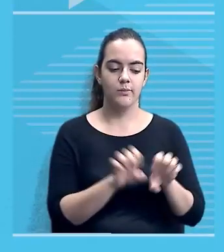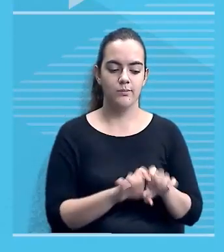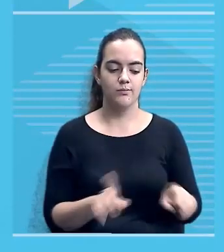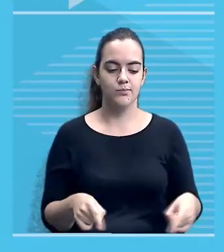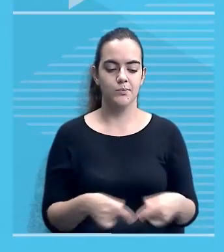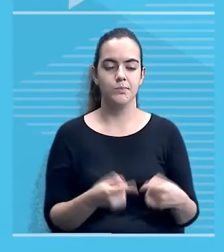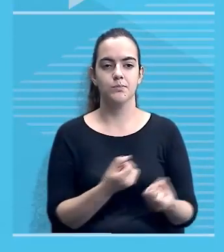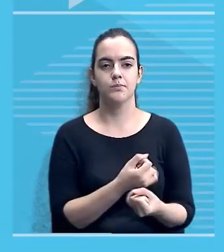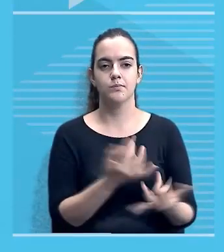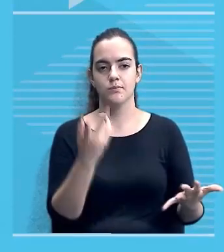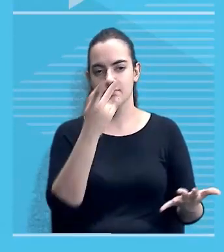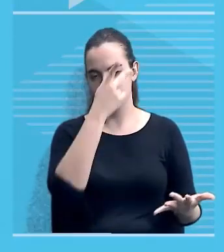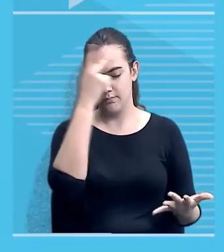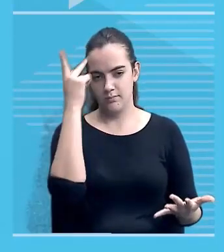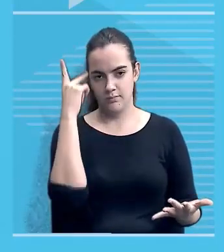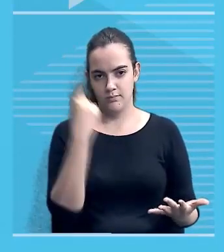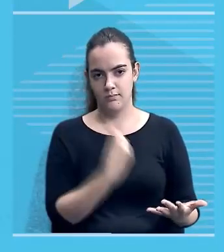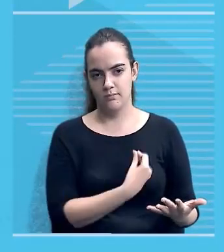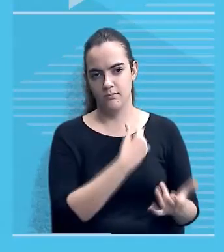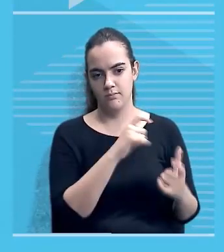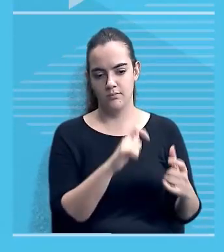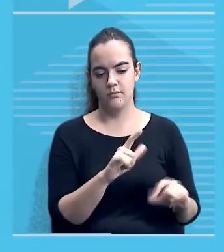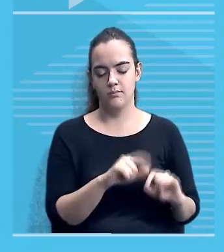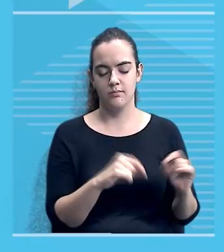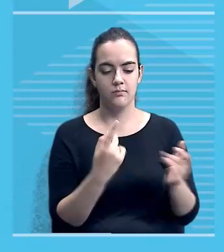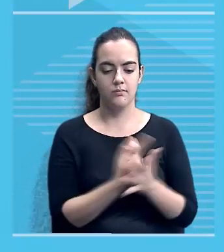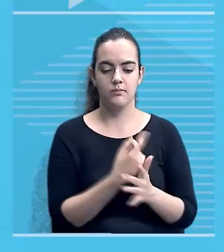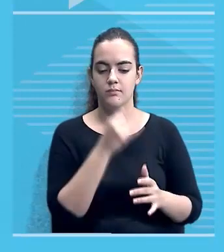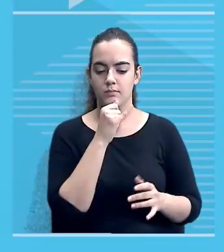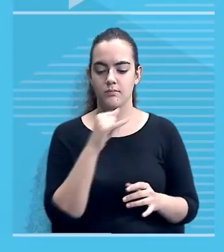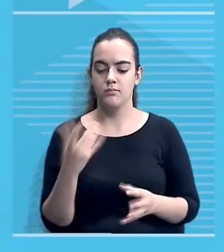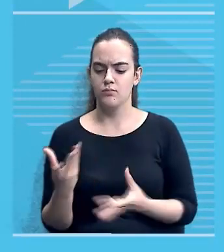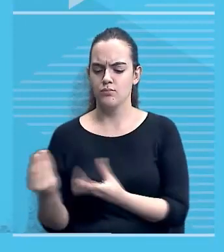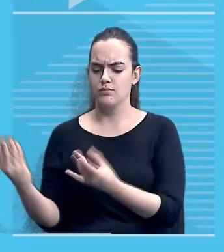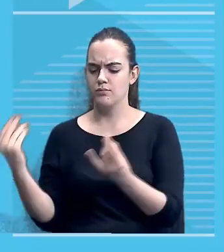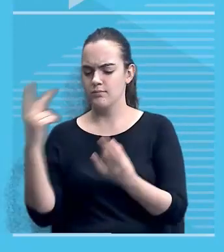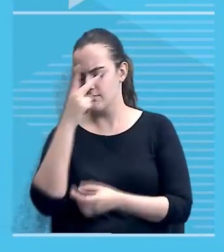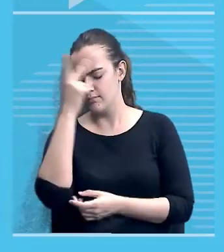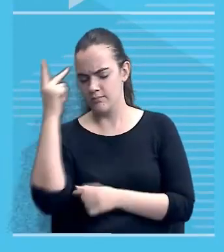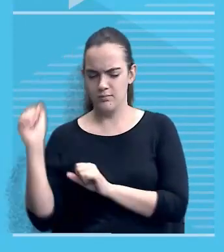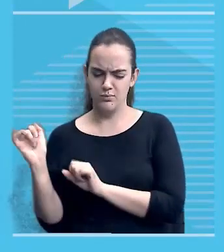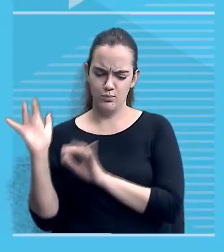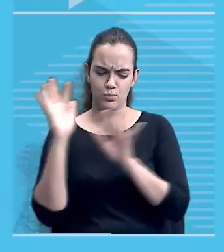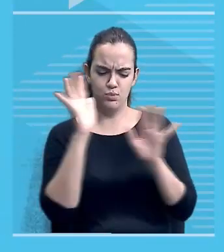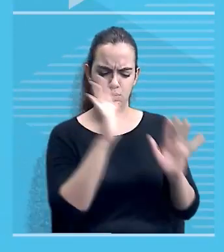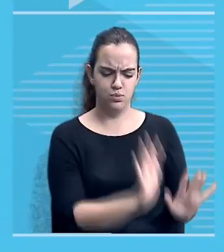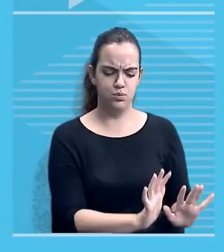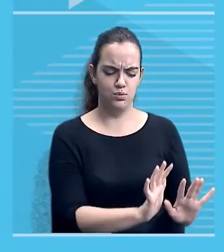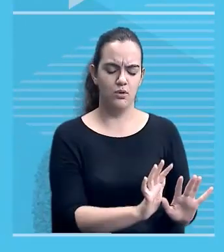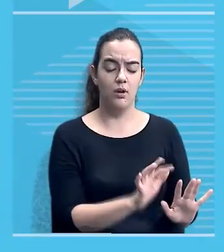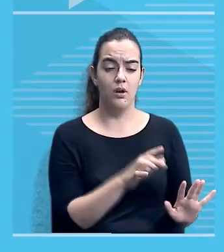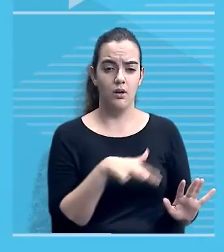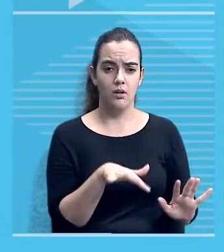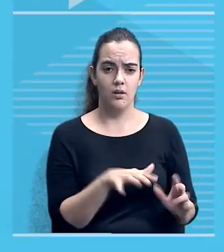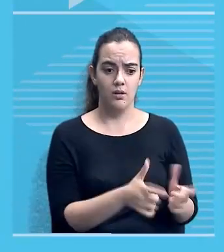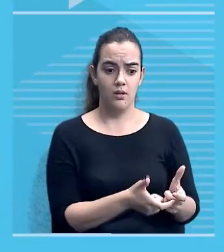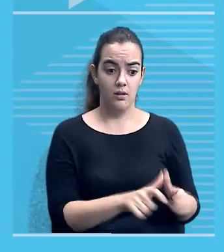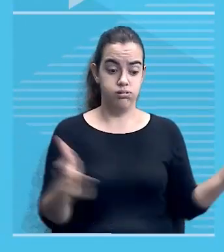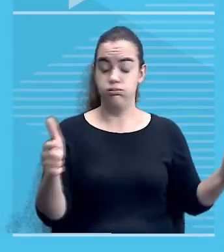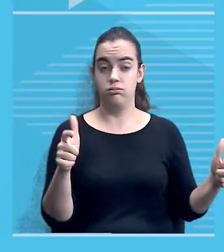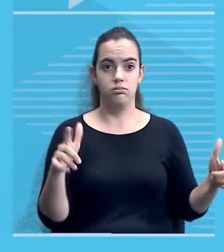aquela população começa aí para Periferia começa a habitar áreas inadequadas